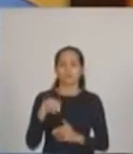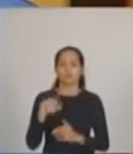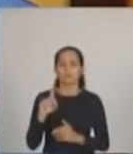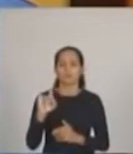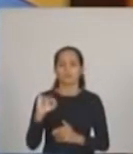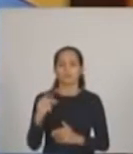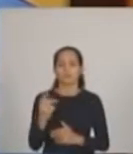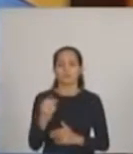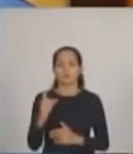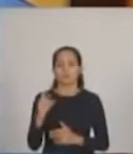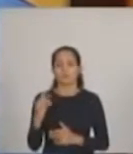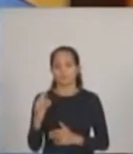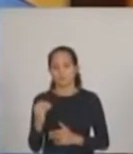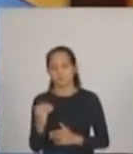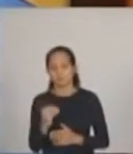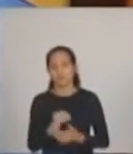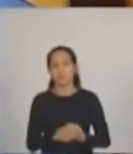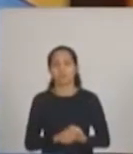Não sei se está nos ouvindo.